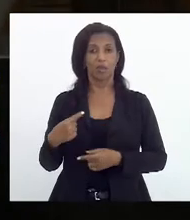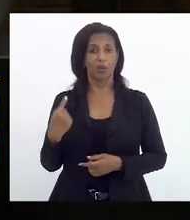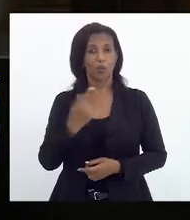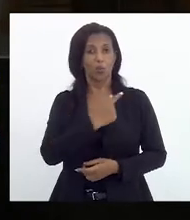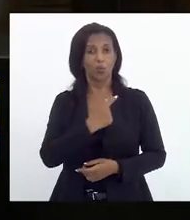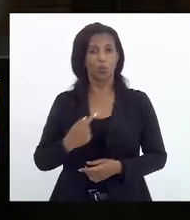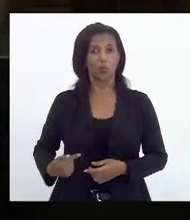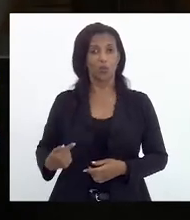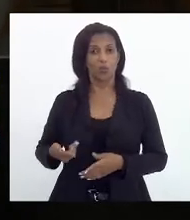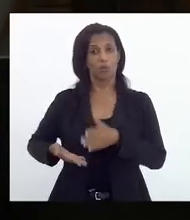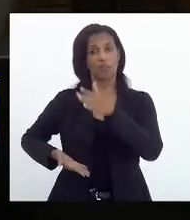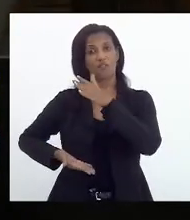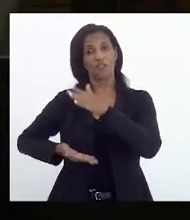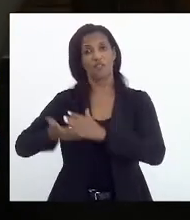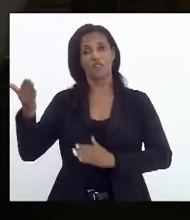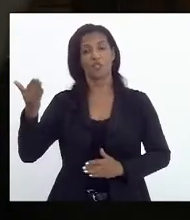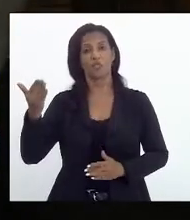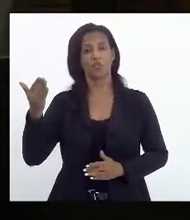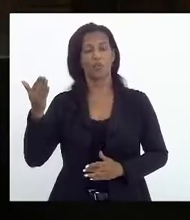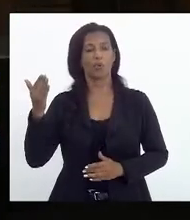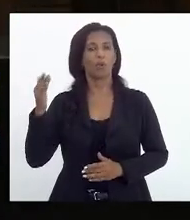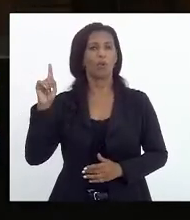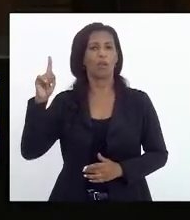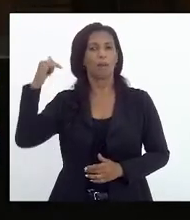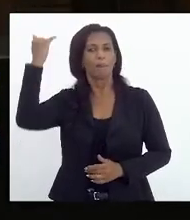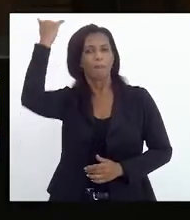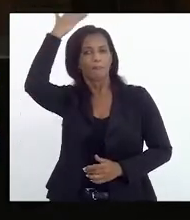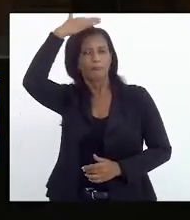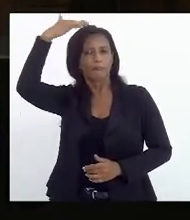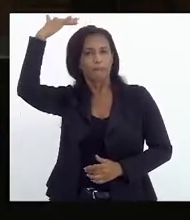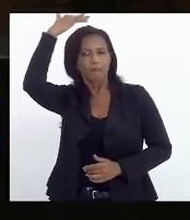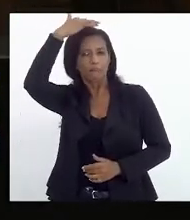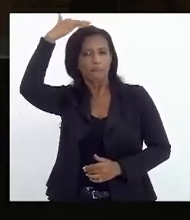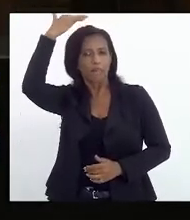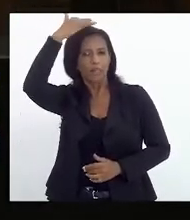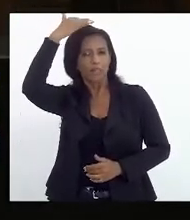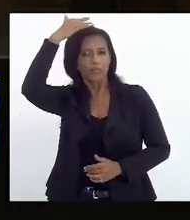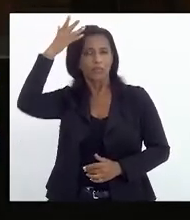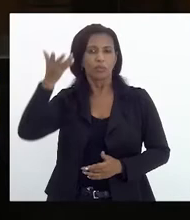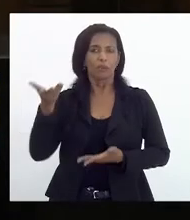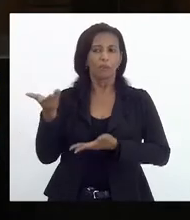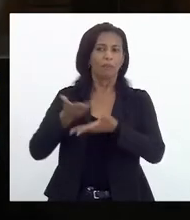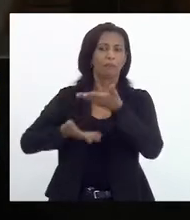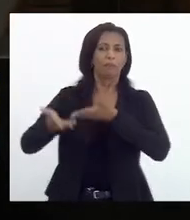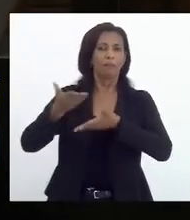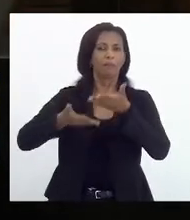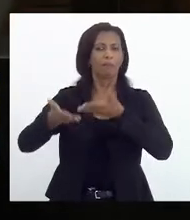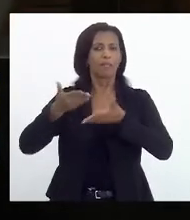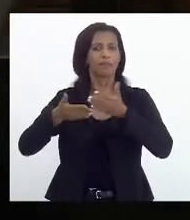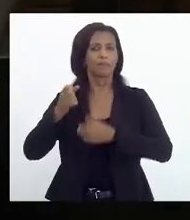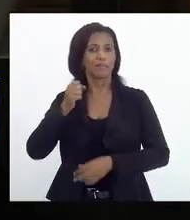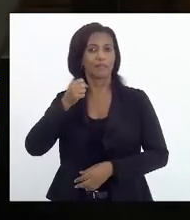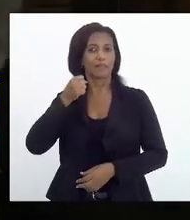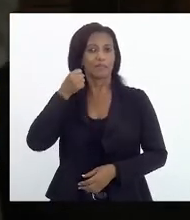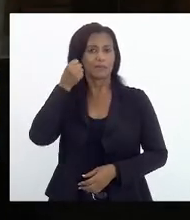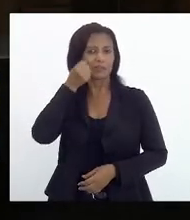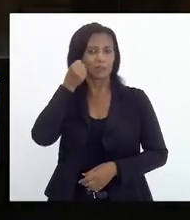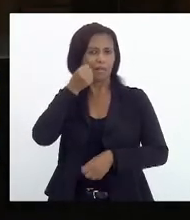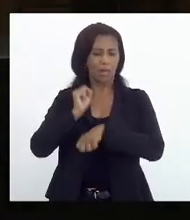viajou para o México para fazer participar de seminários